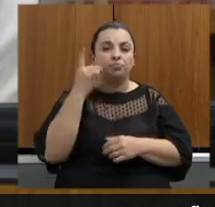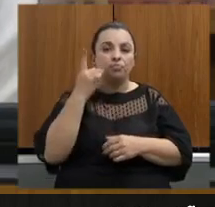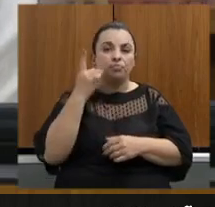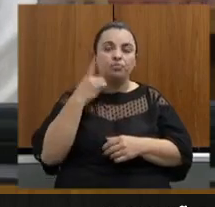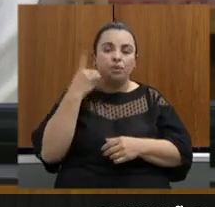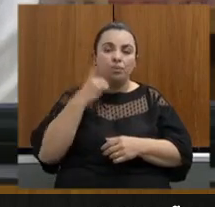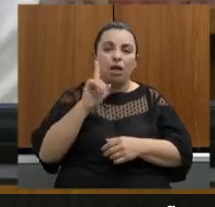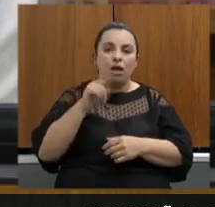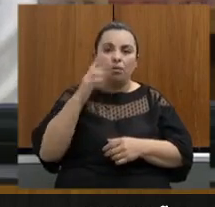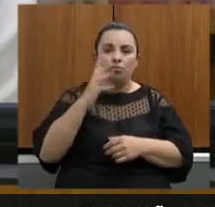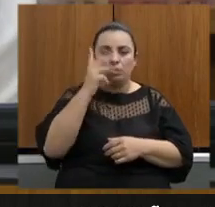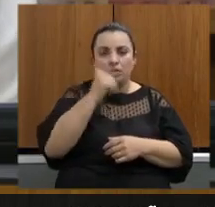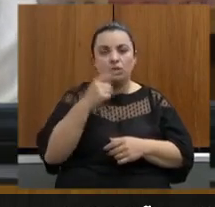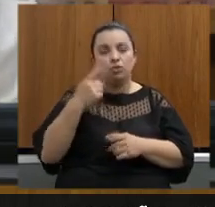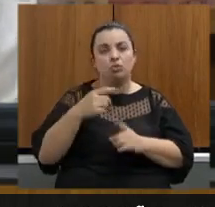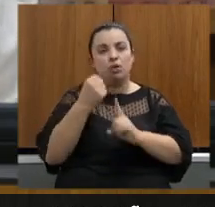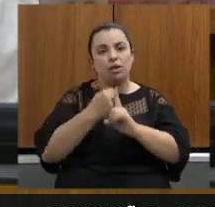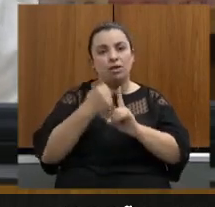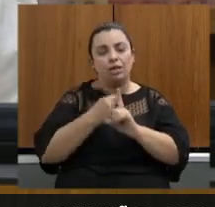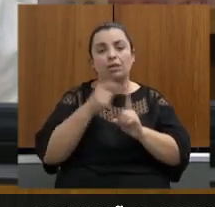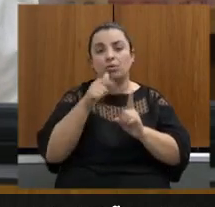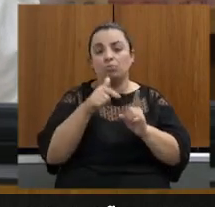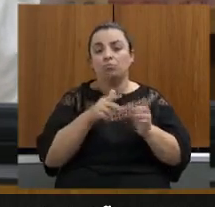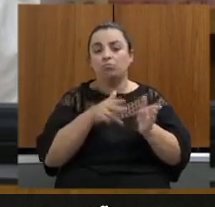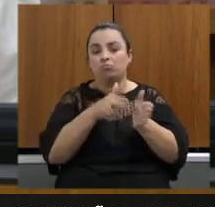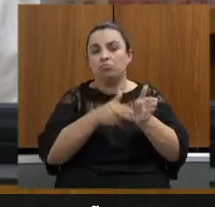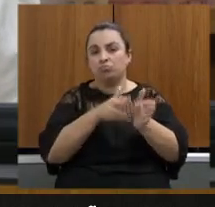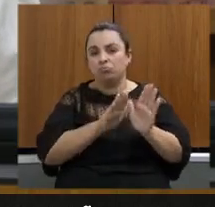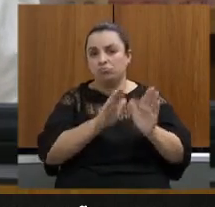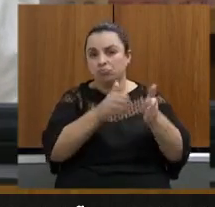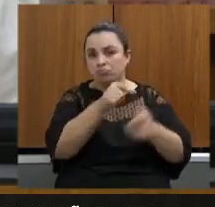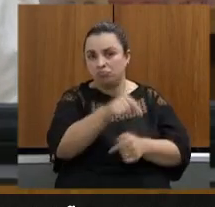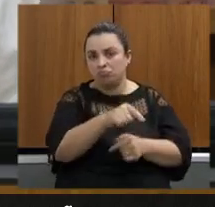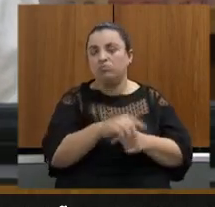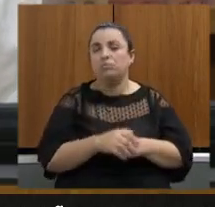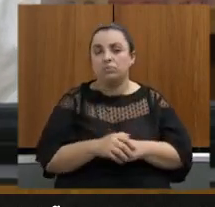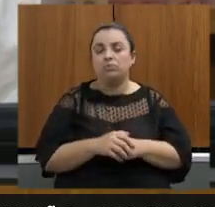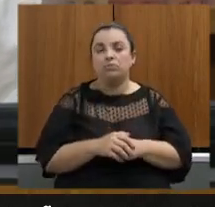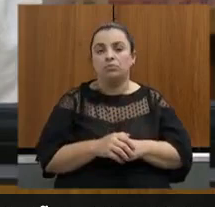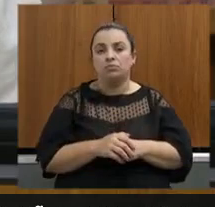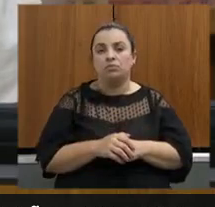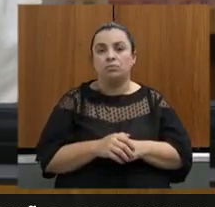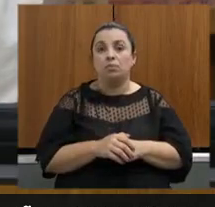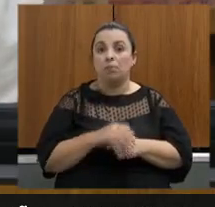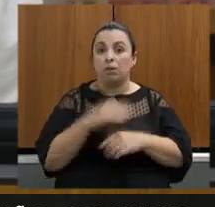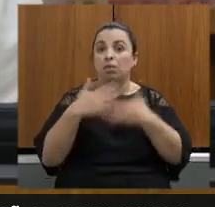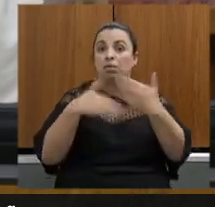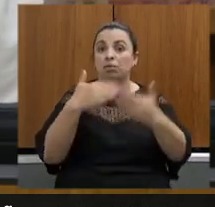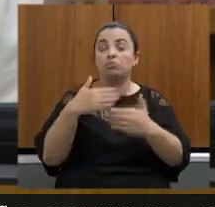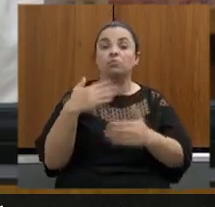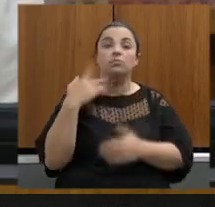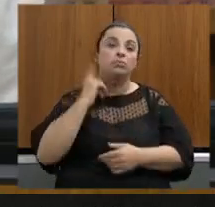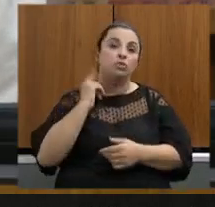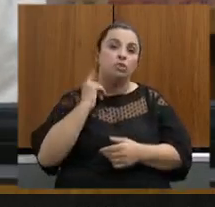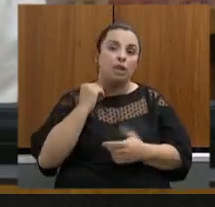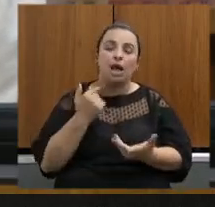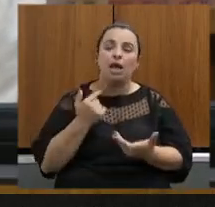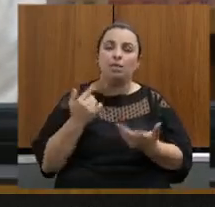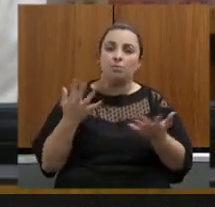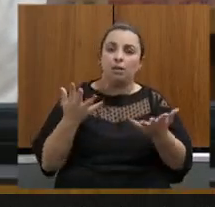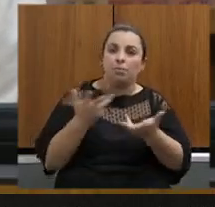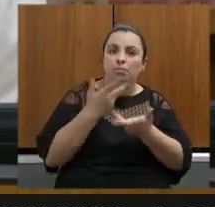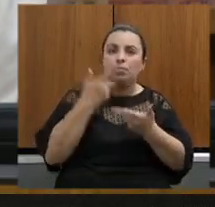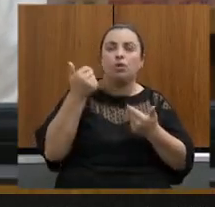e muito importante sua luta pela falta Ferroviária né é uma uma luta pelo desenvolvimento de Minas Gerais pela melhoria